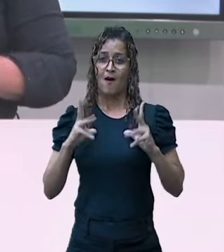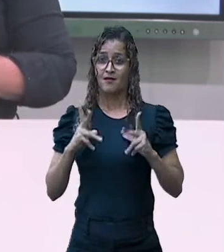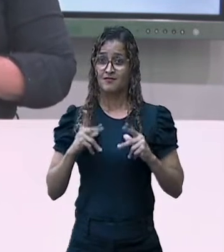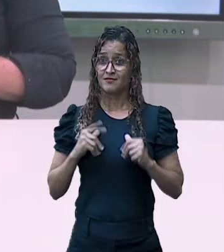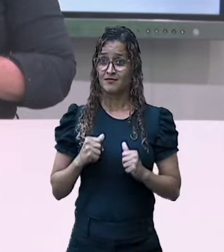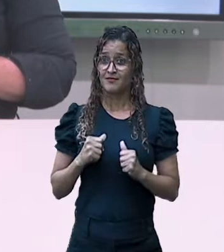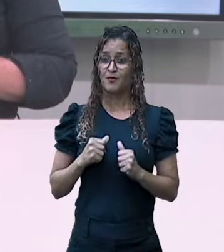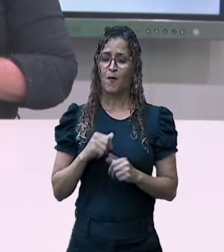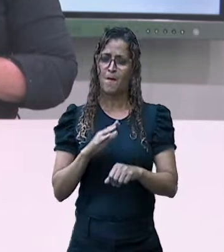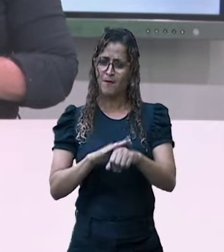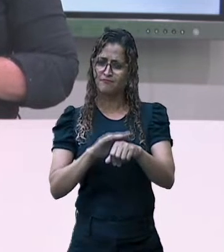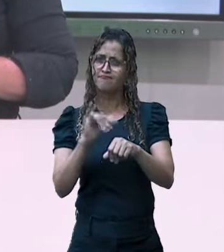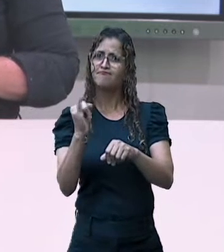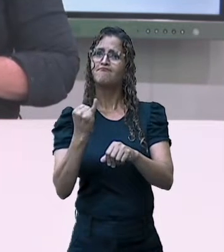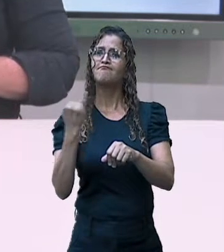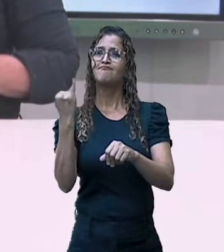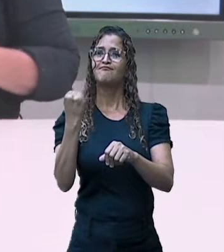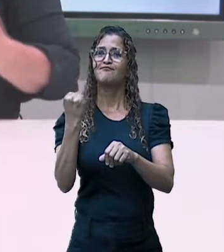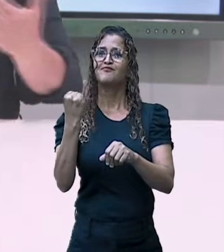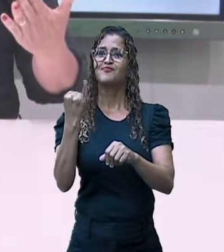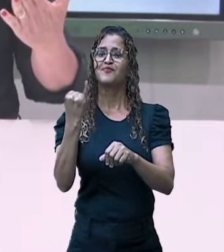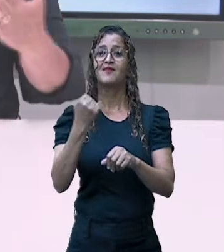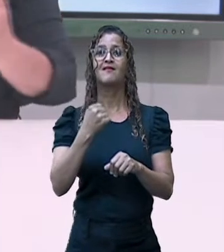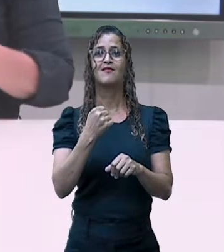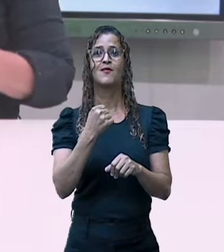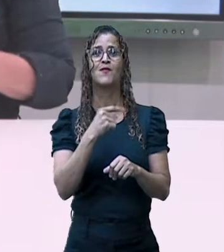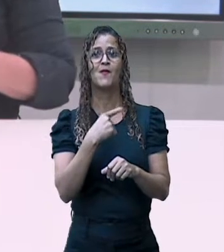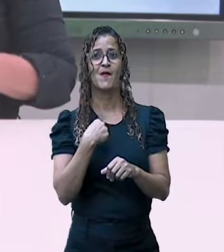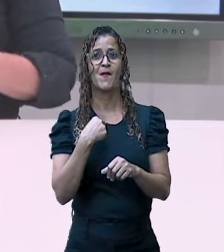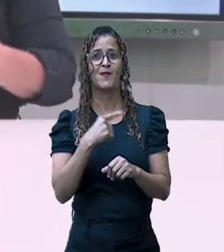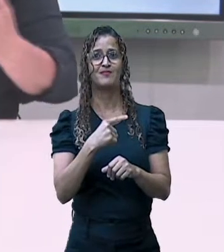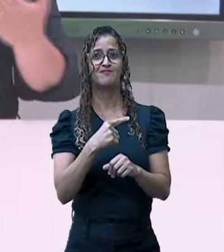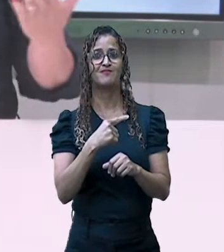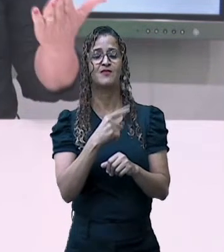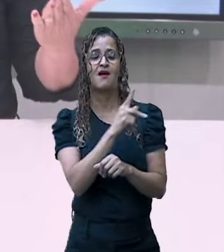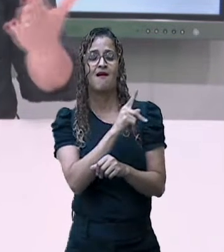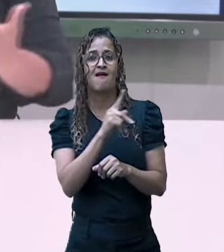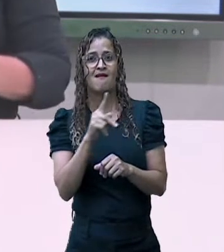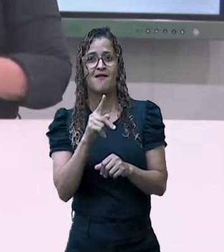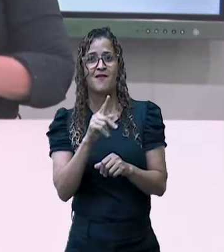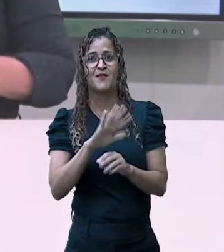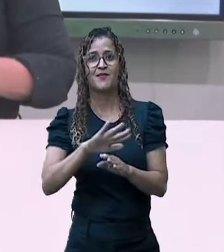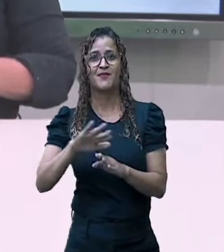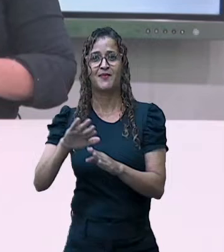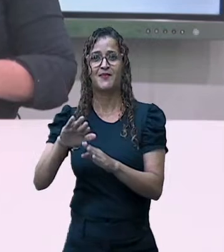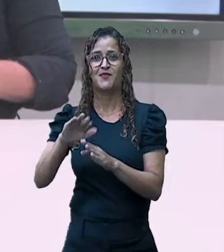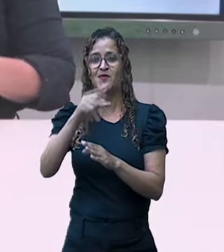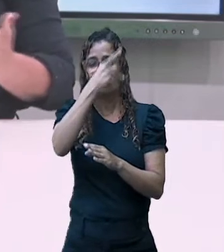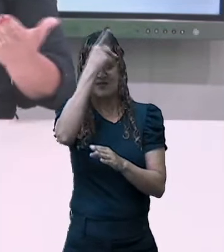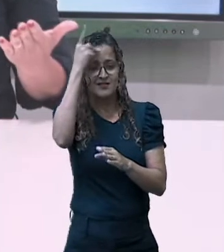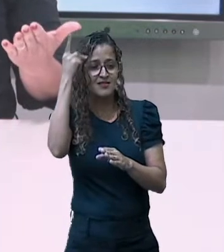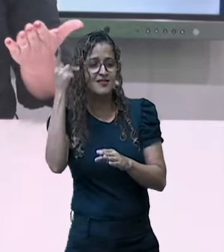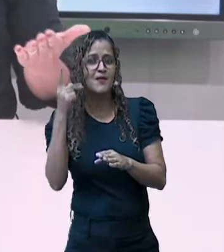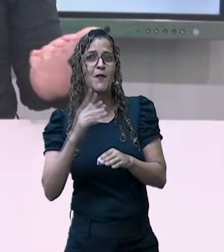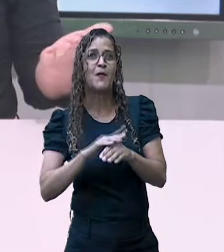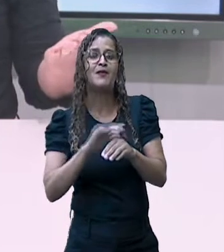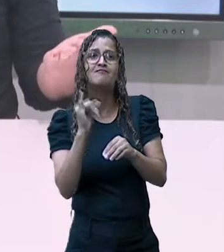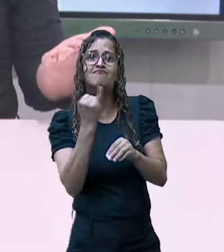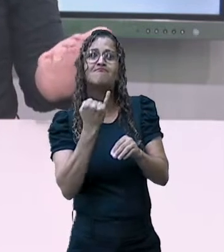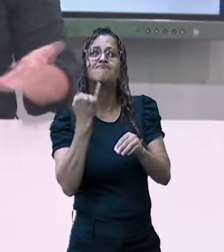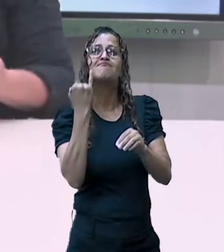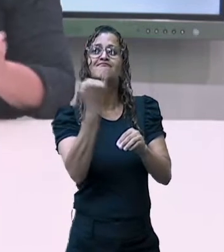boca. Então, eu trouxe uma pessoa muito especial para falar um pouco para vocês, porque